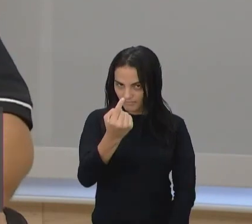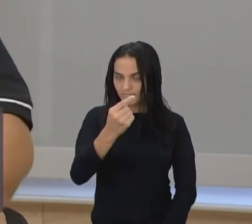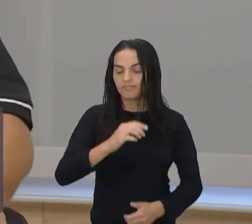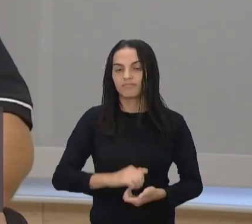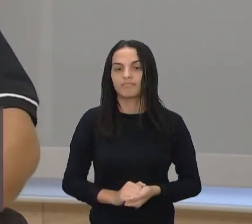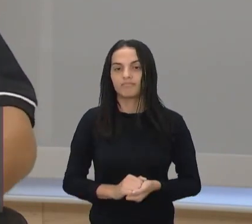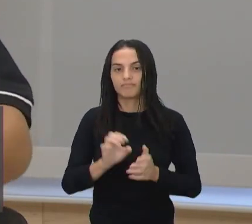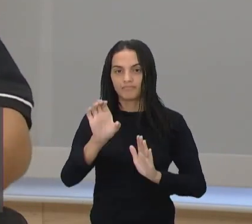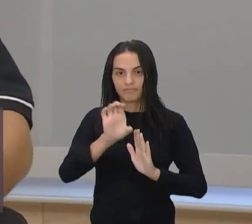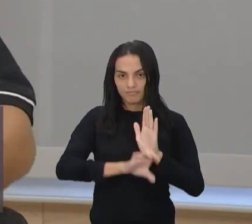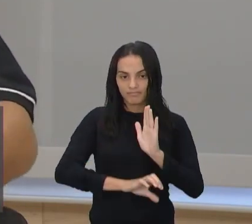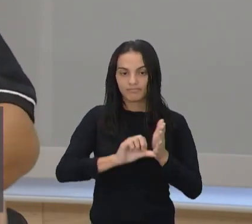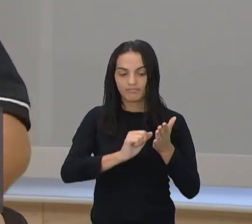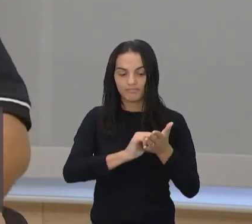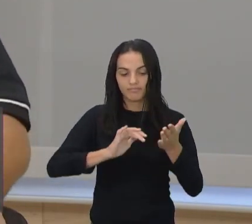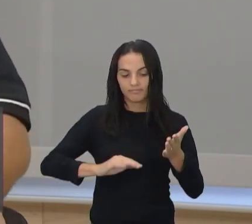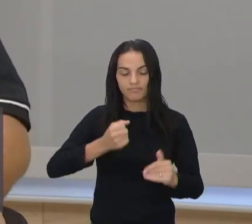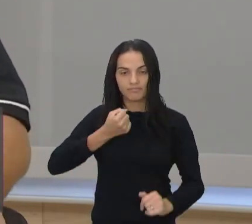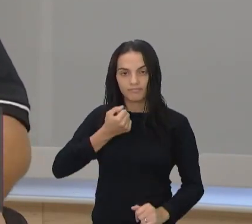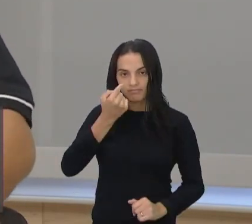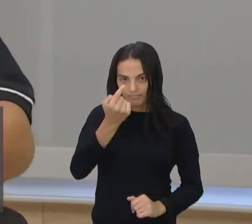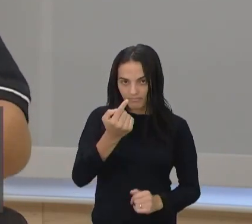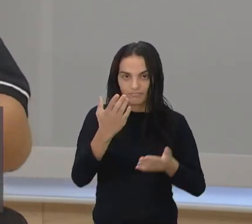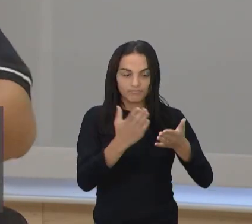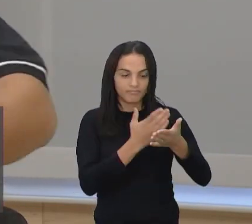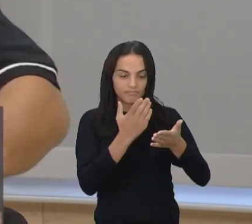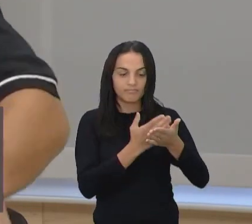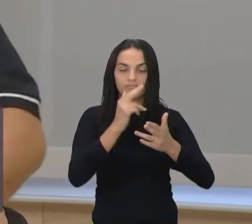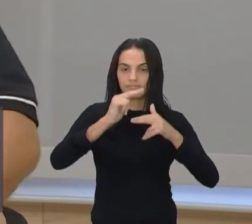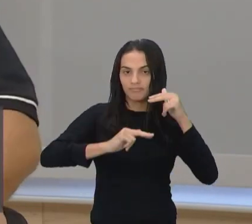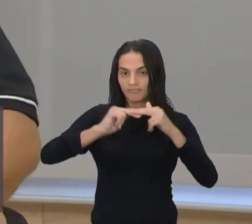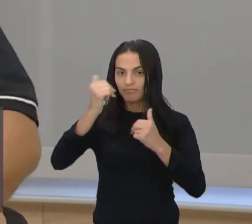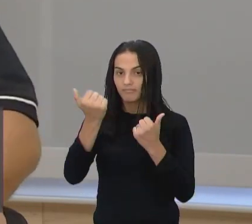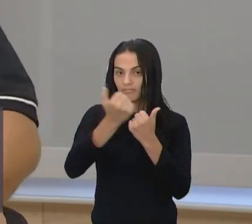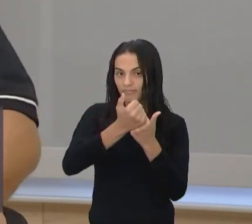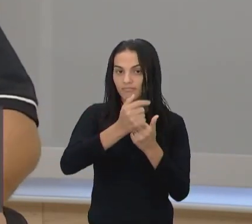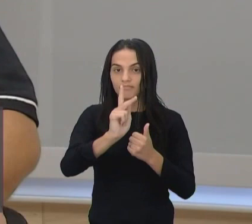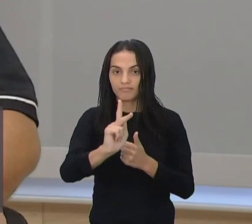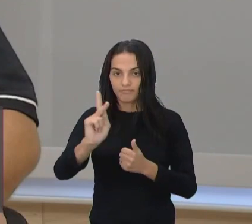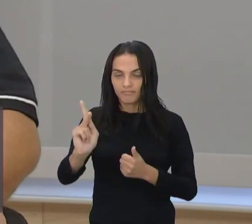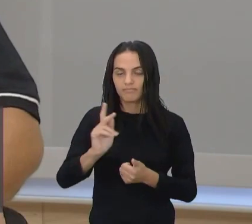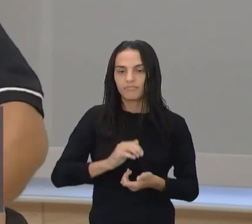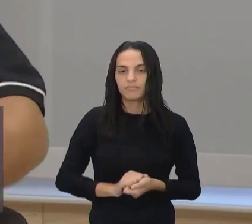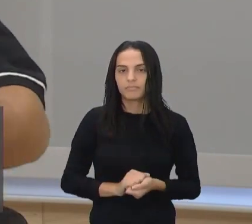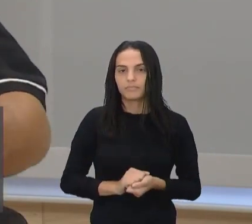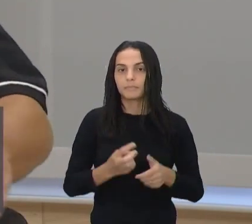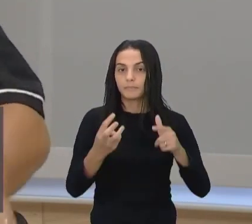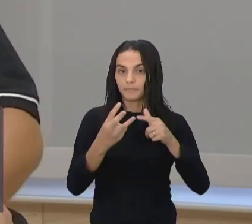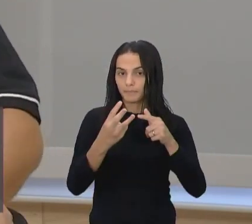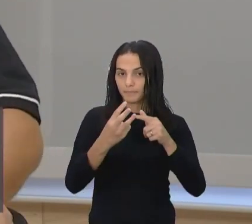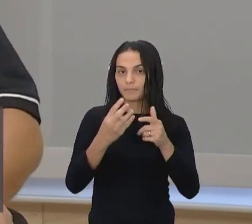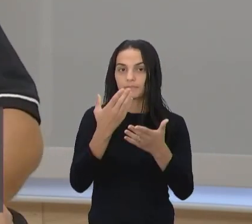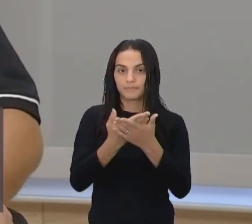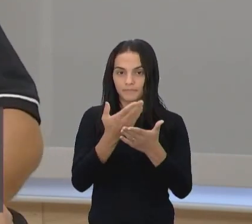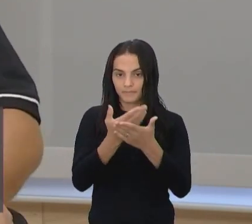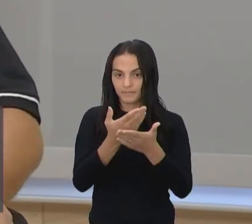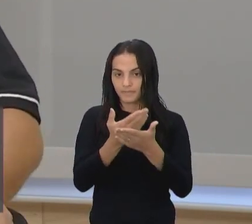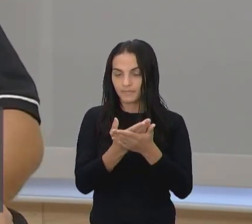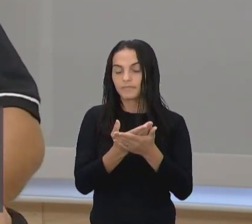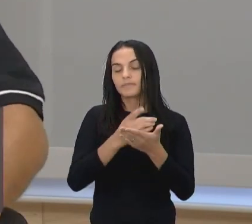componente curricular, a atividade 1 lá do caderno, do material de apoio do professor, e é a terceira aula